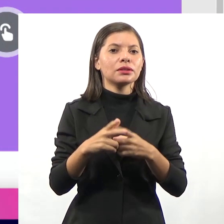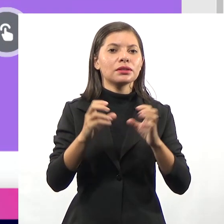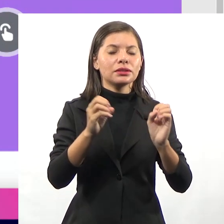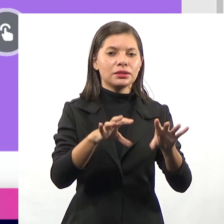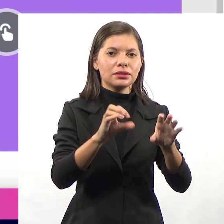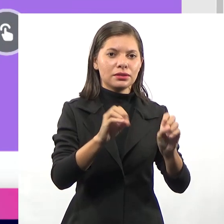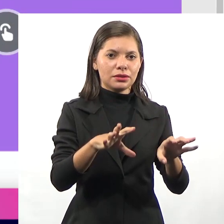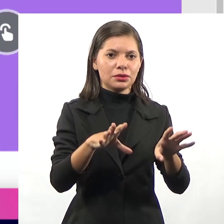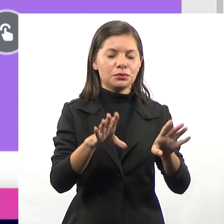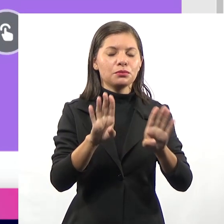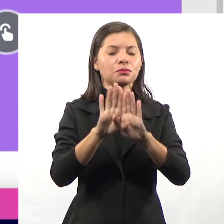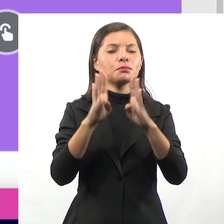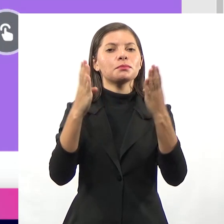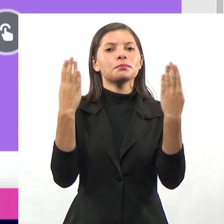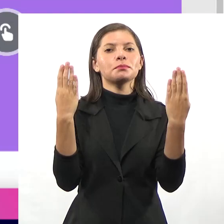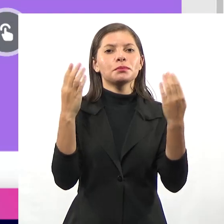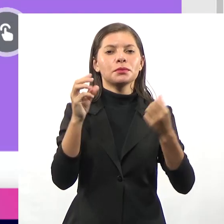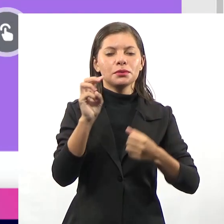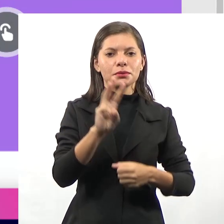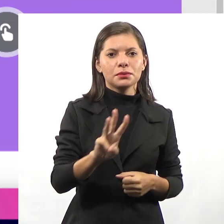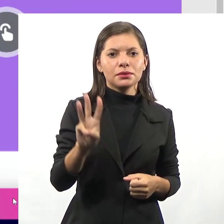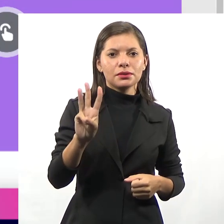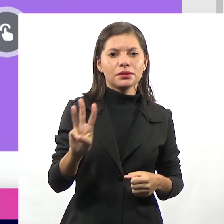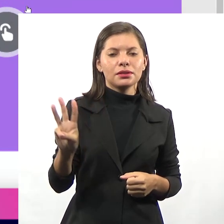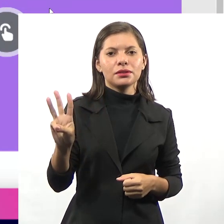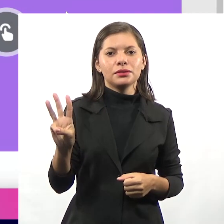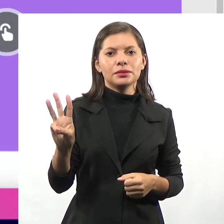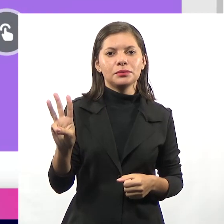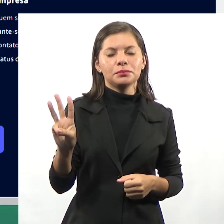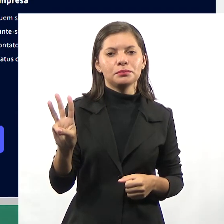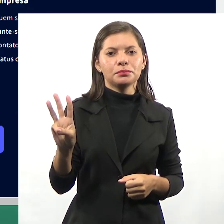ensino. Para isso, vamos abrir esse site